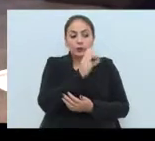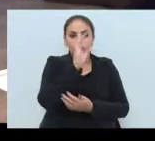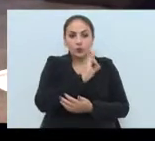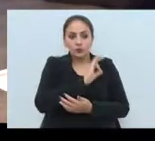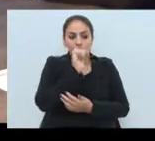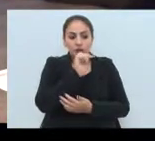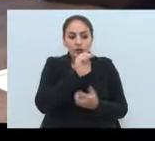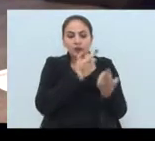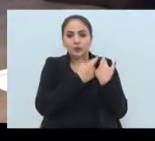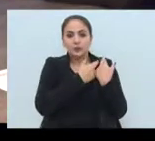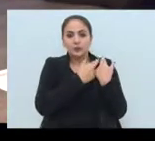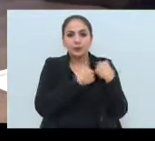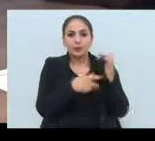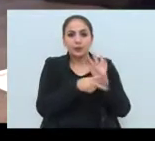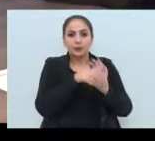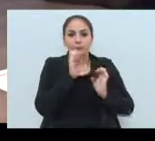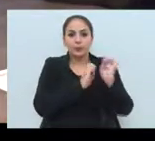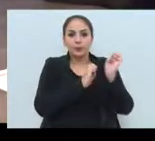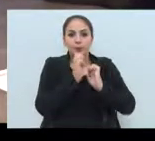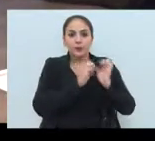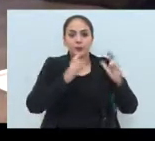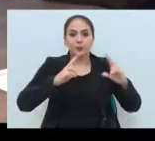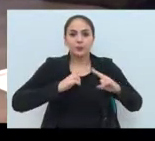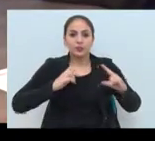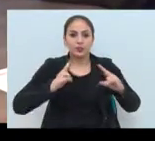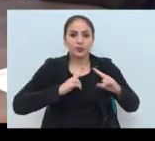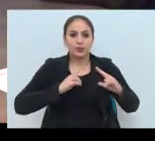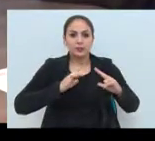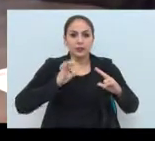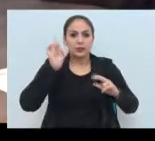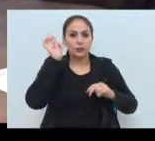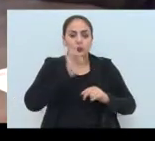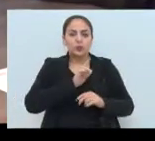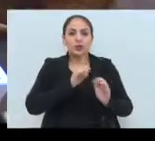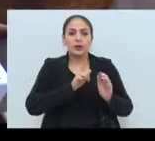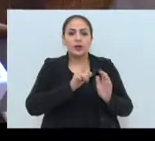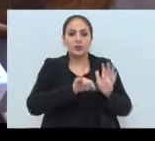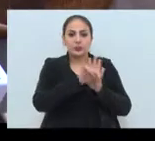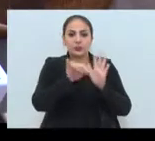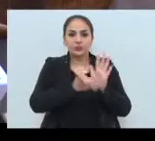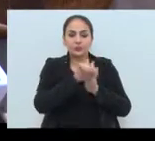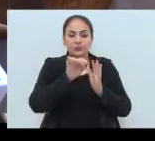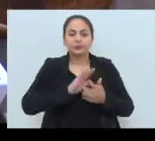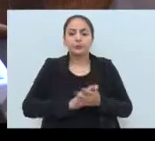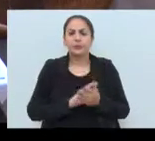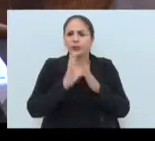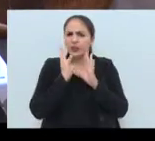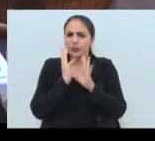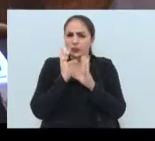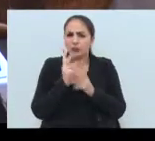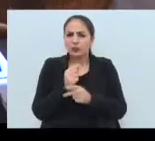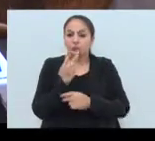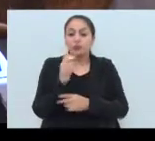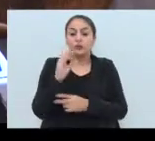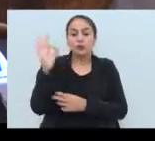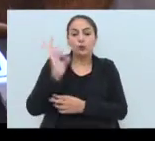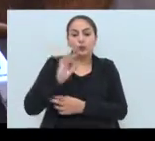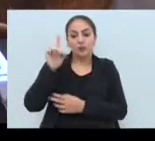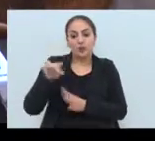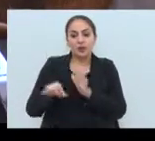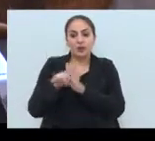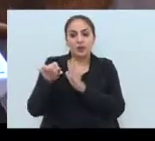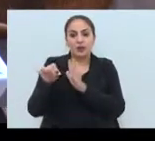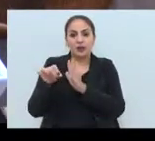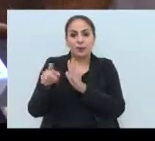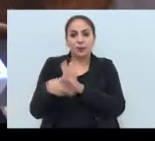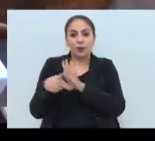80% sejam de responsabilidade da empresa privada ganhadora da licitação. De todas as linhas, 20% hoje é da Codepas. Então